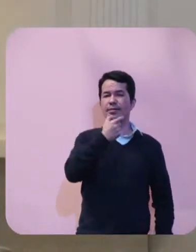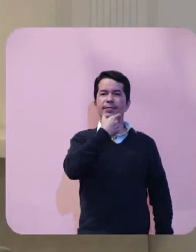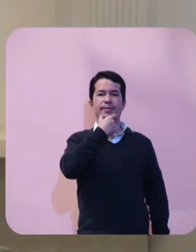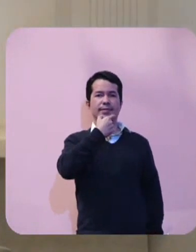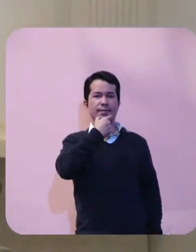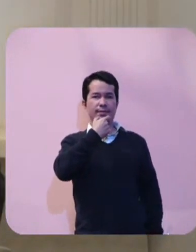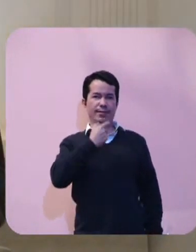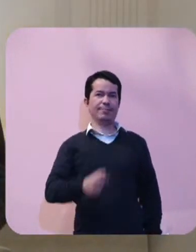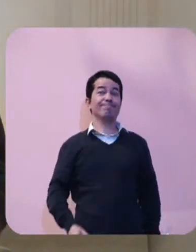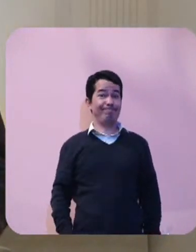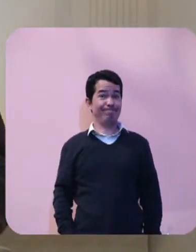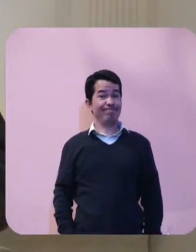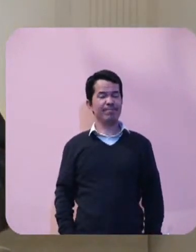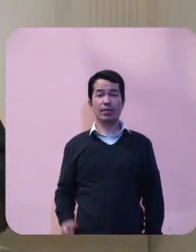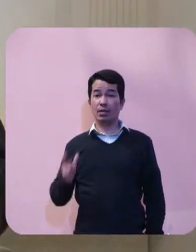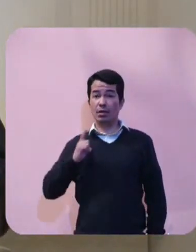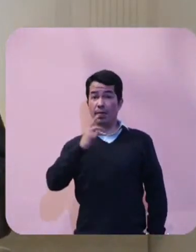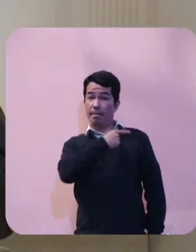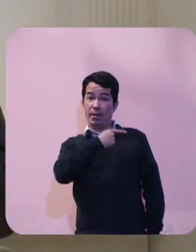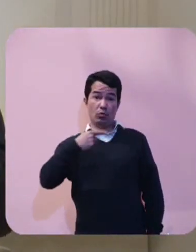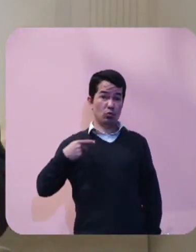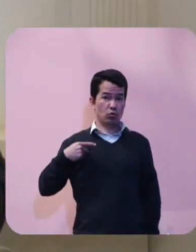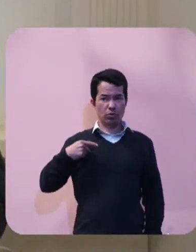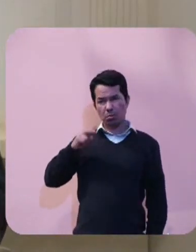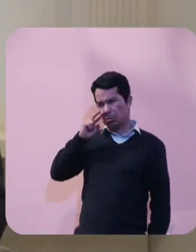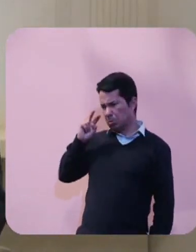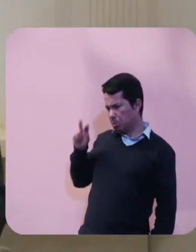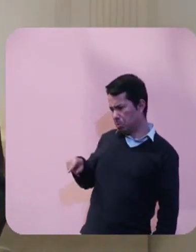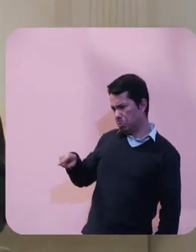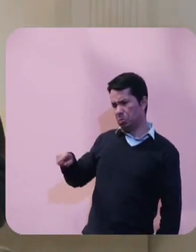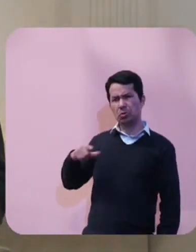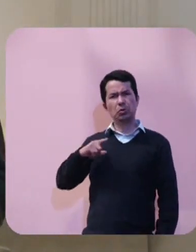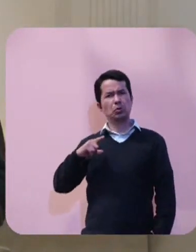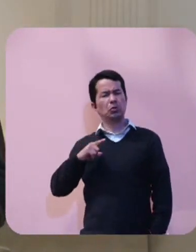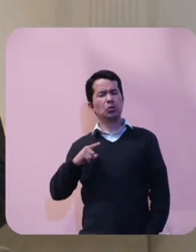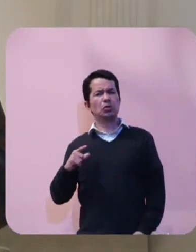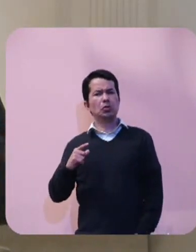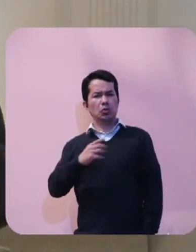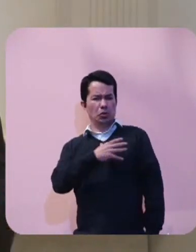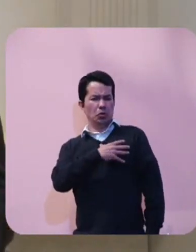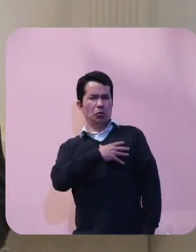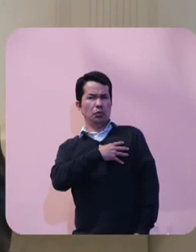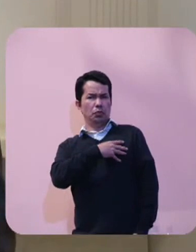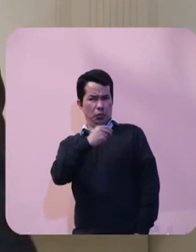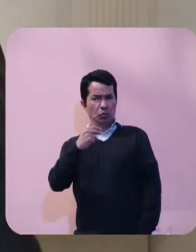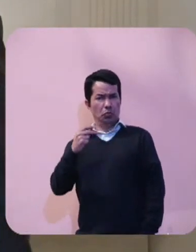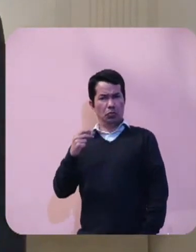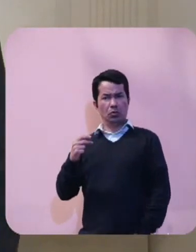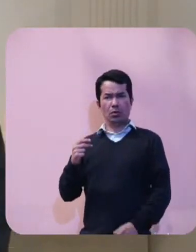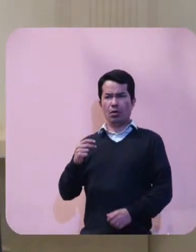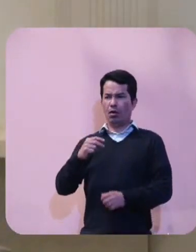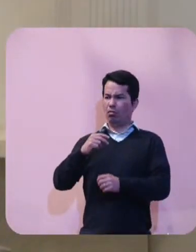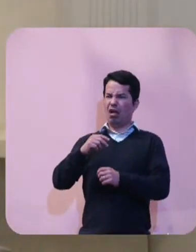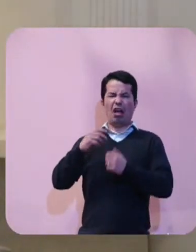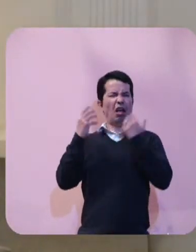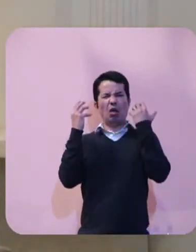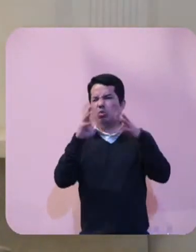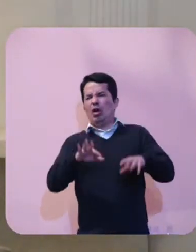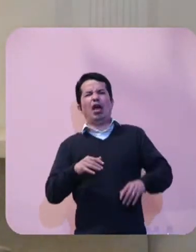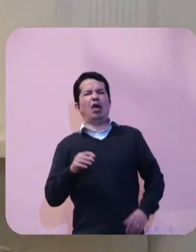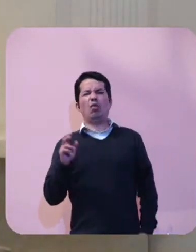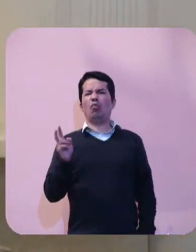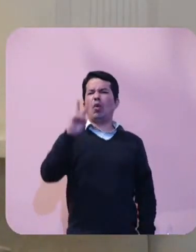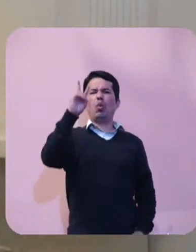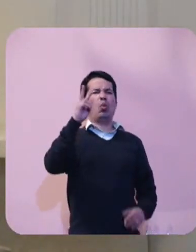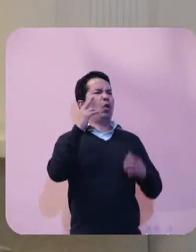filho, o seu filho começou a se revoltar com os valores, com as regras da casa do seu pai.